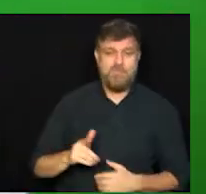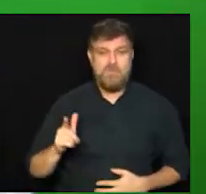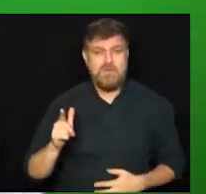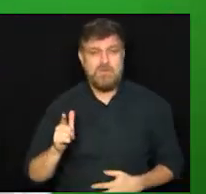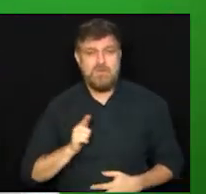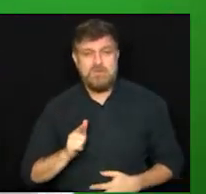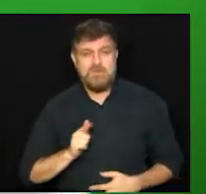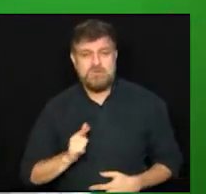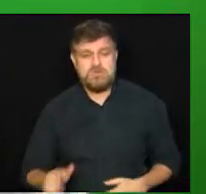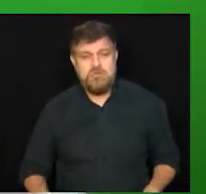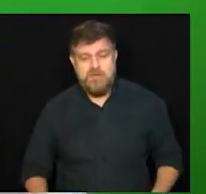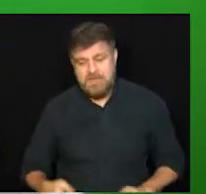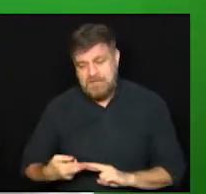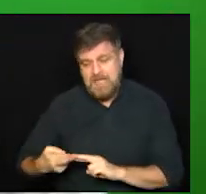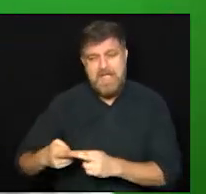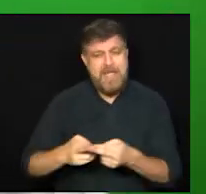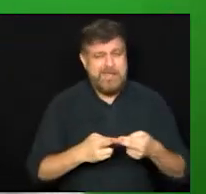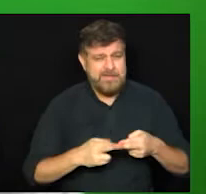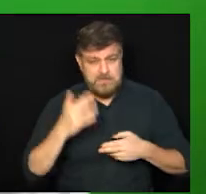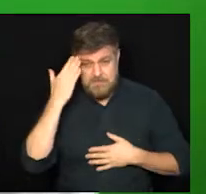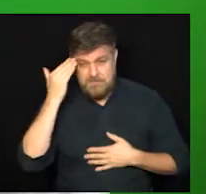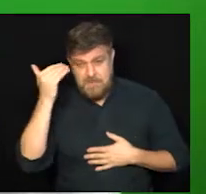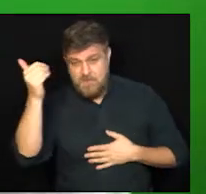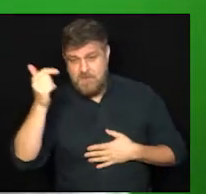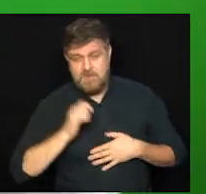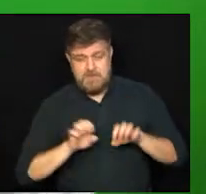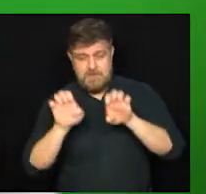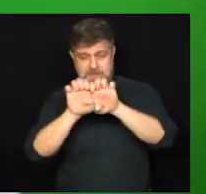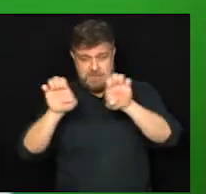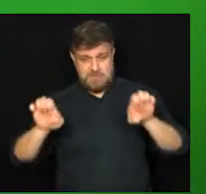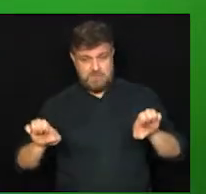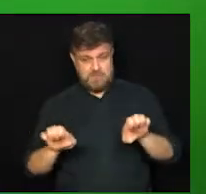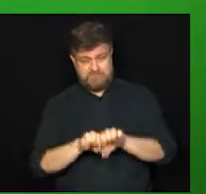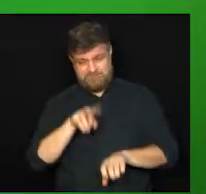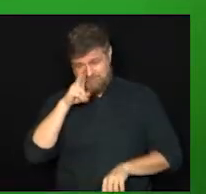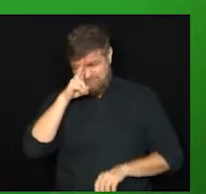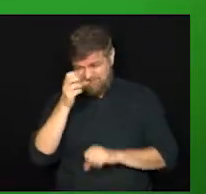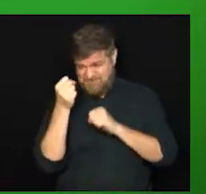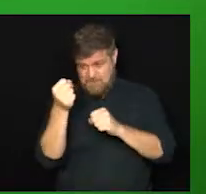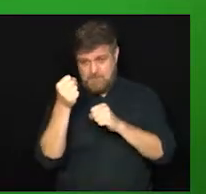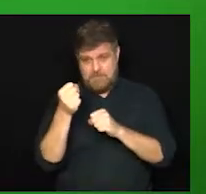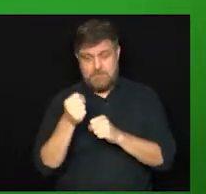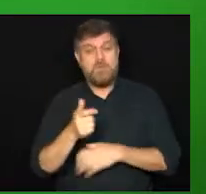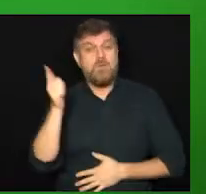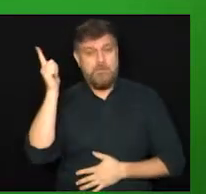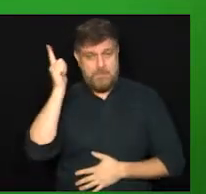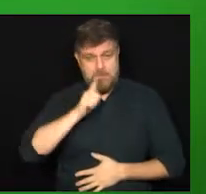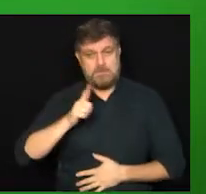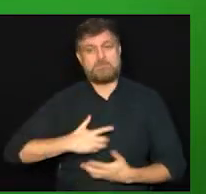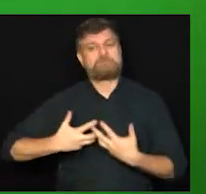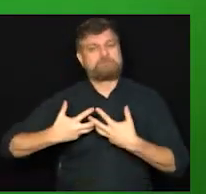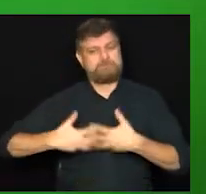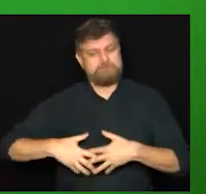hotéis de redes, hotéis com estruturas mais fortes, vão superar,